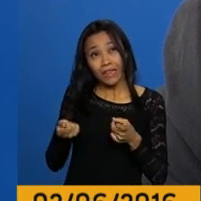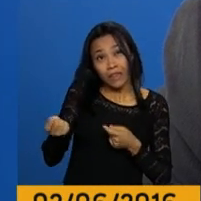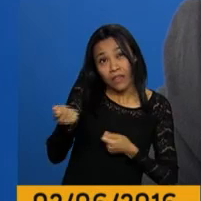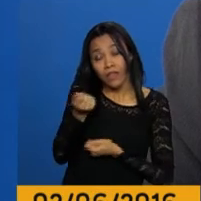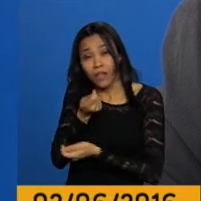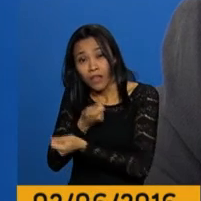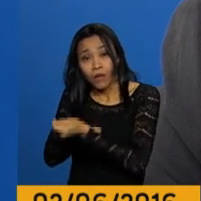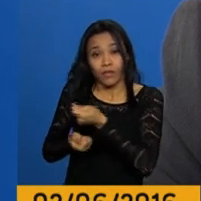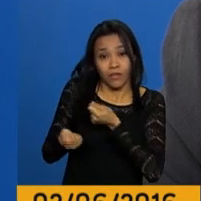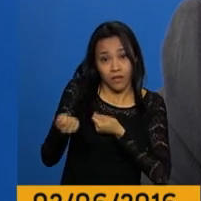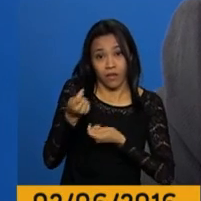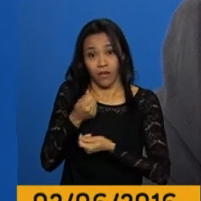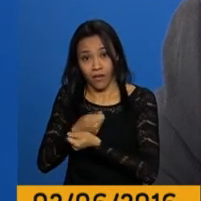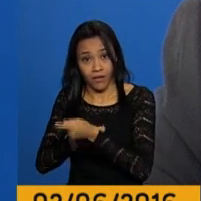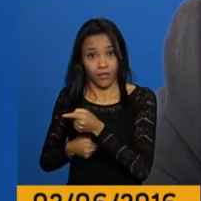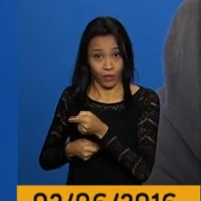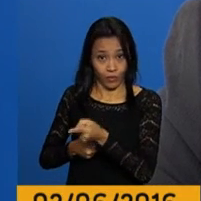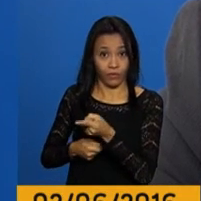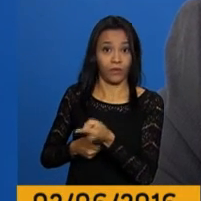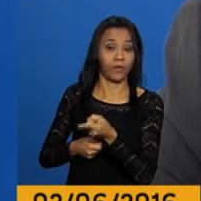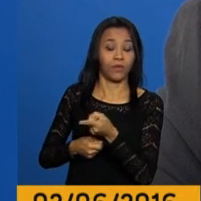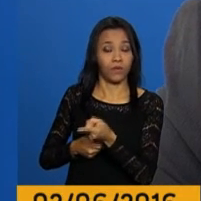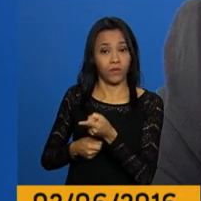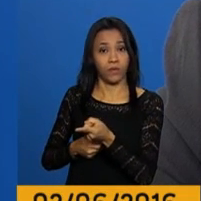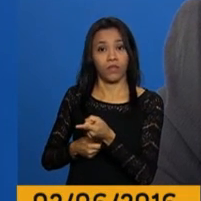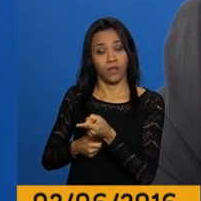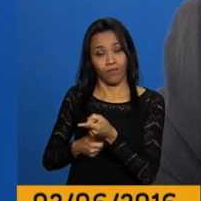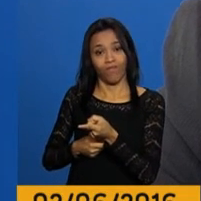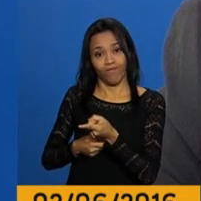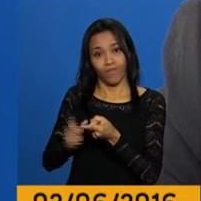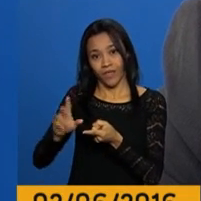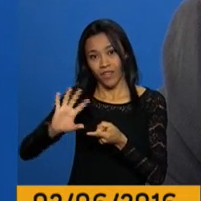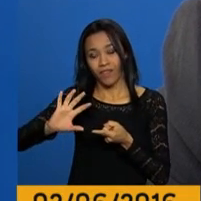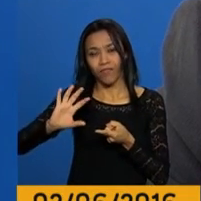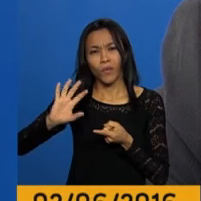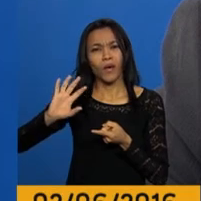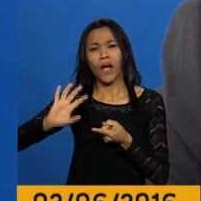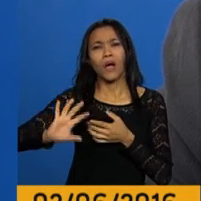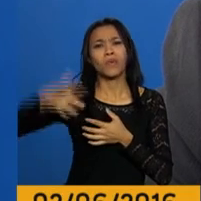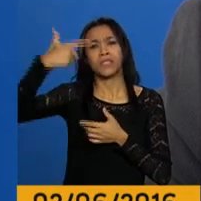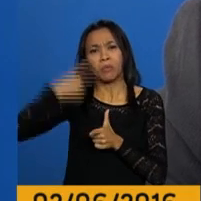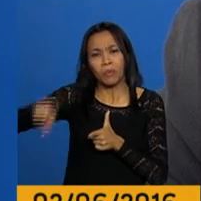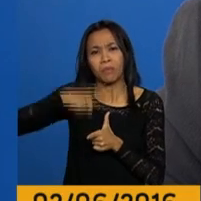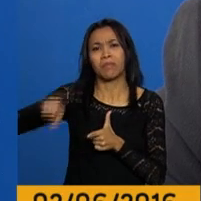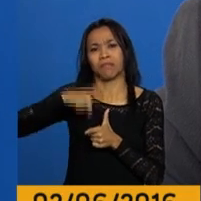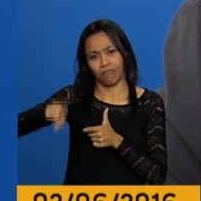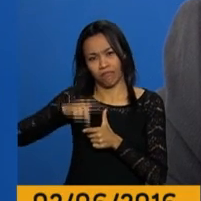certamente levaria a uma crise de funcionamento do serviço público